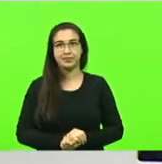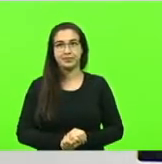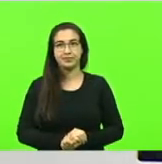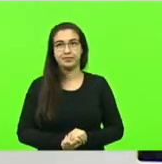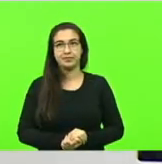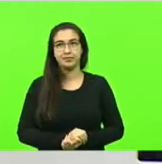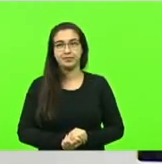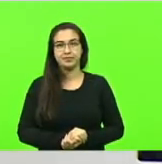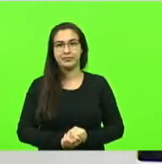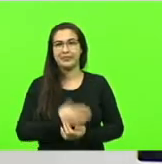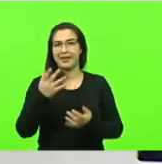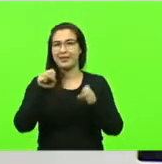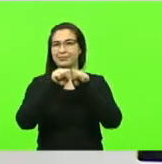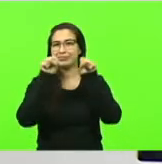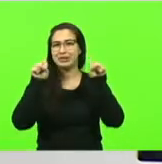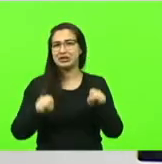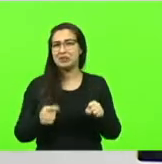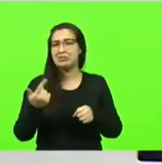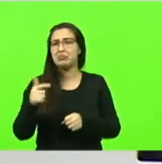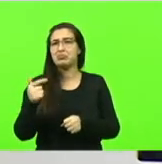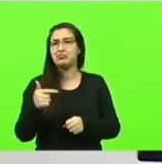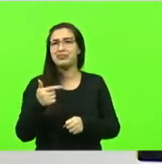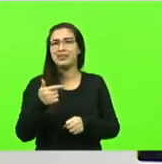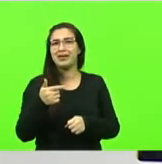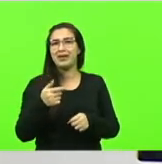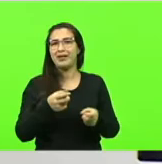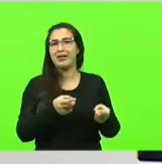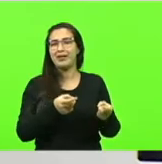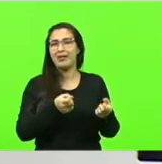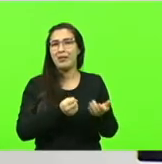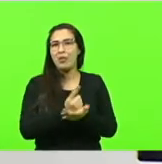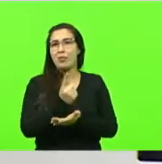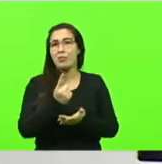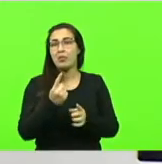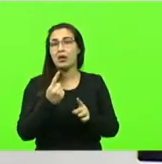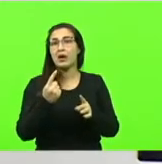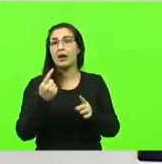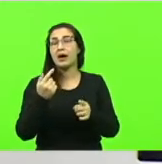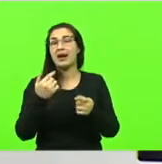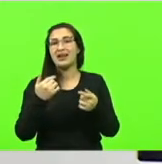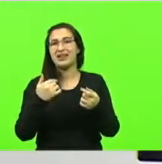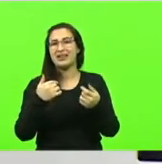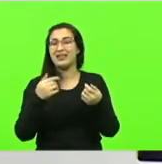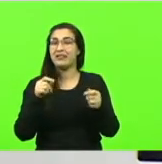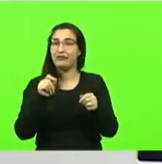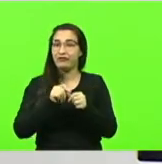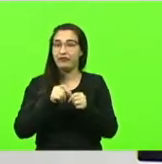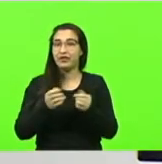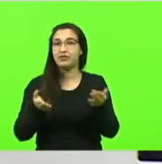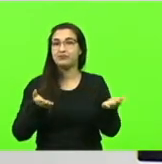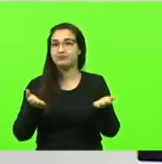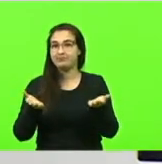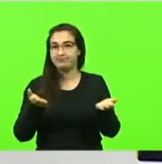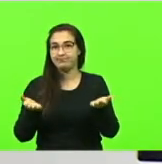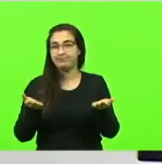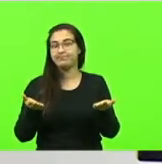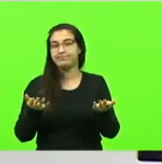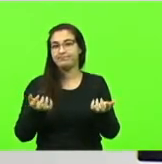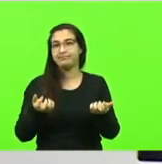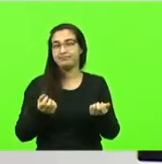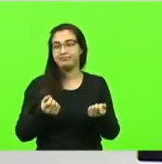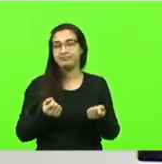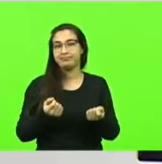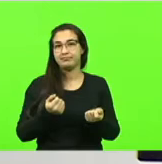o software não tem no mercado, por isso que foi feita a dispensa de licitação. Ah, por isso que foi feita a